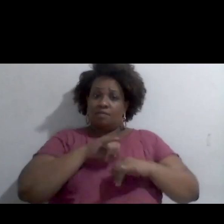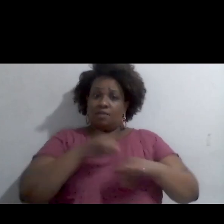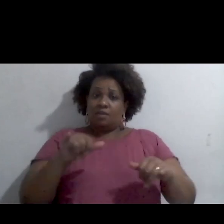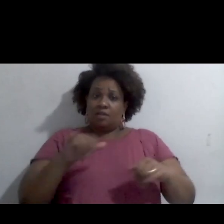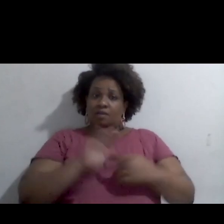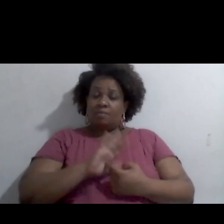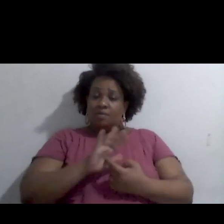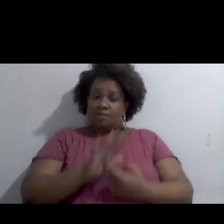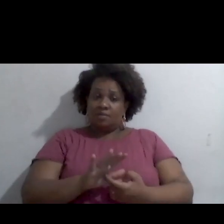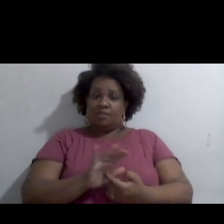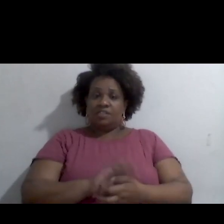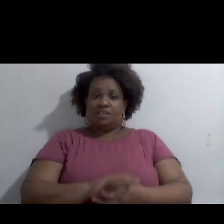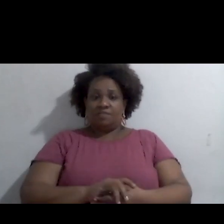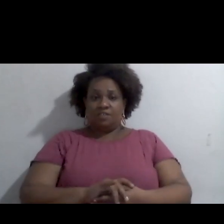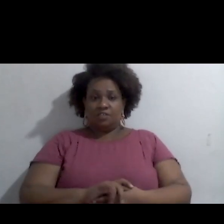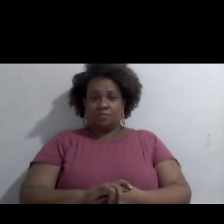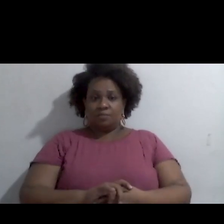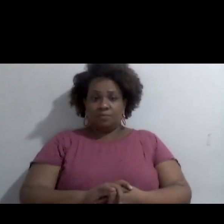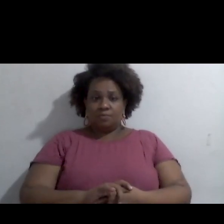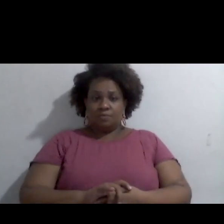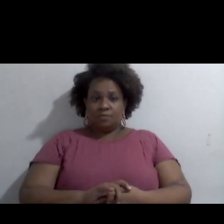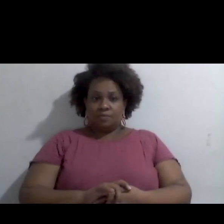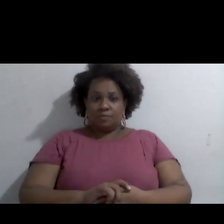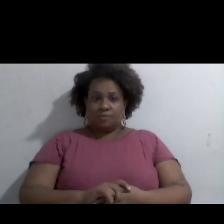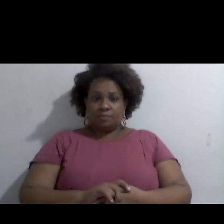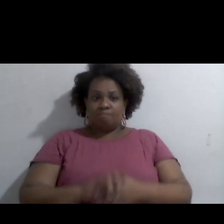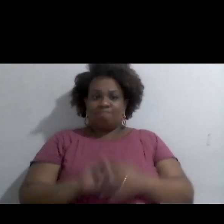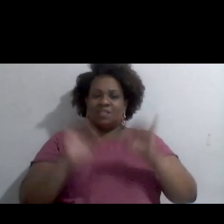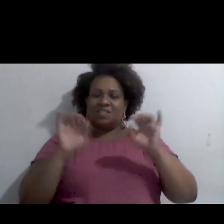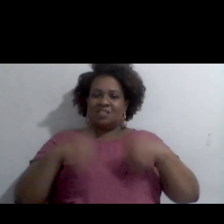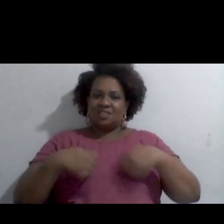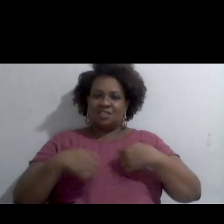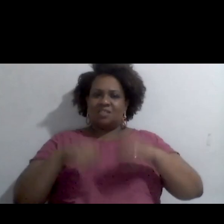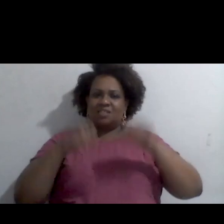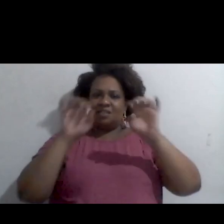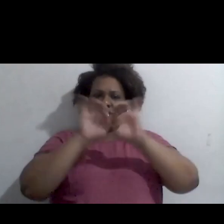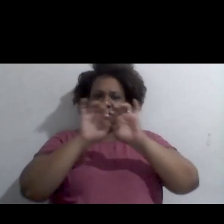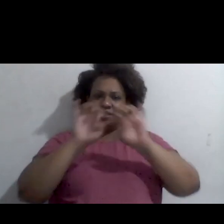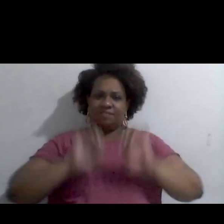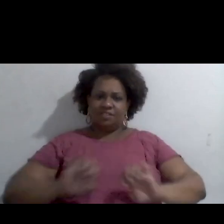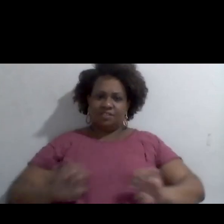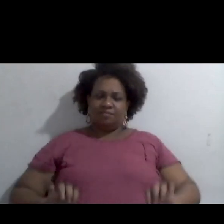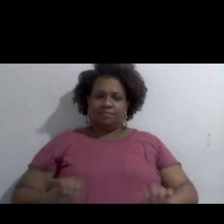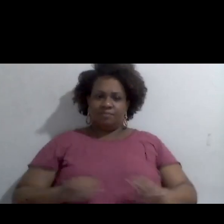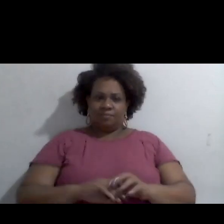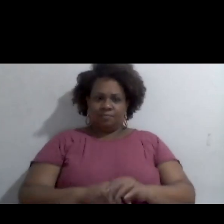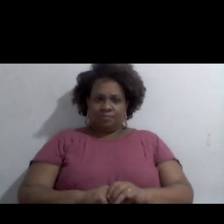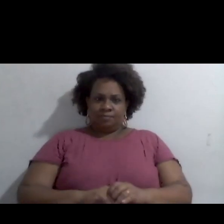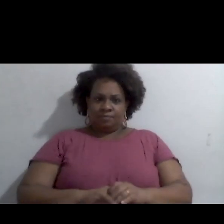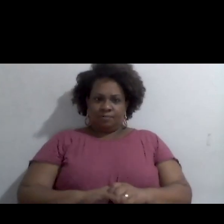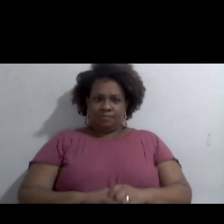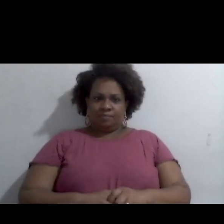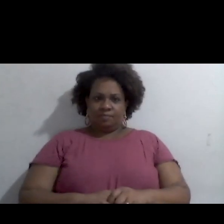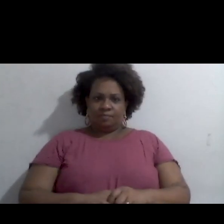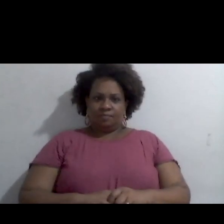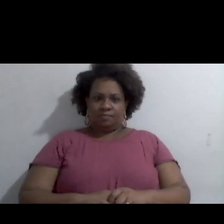ler, é bacana de perceber, porque estrutura um pouco mais o nosso setor. Tá bom?